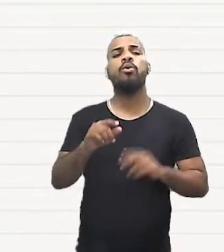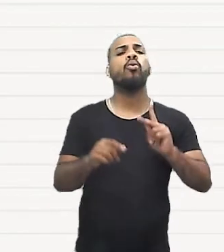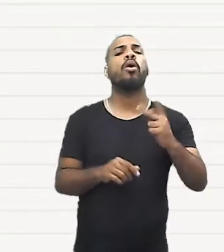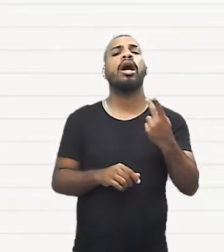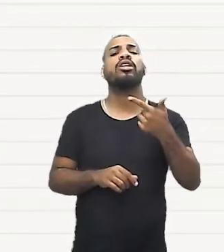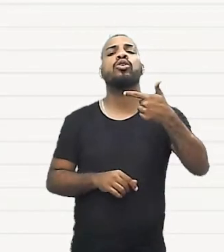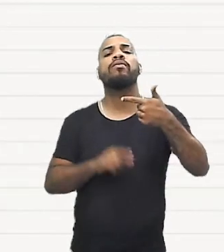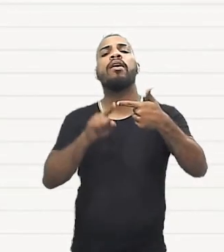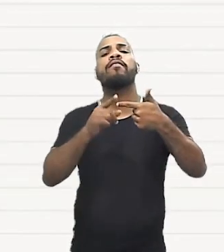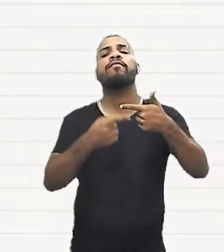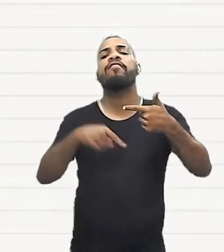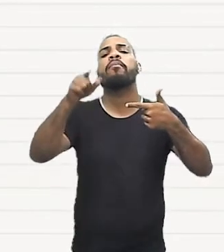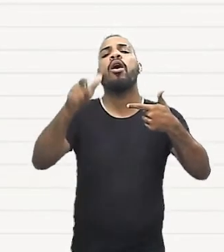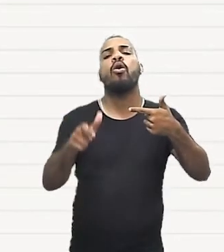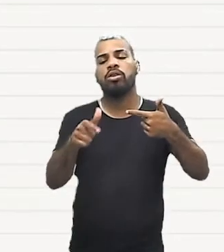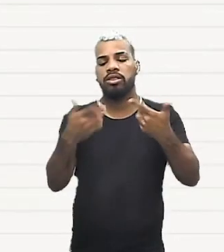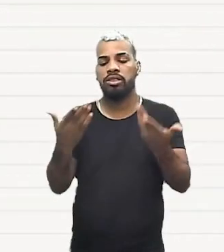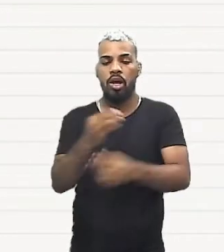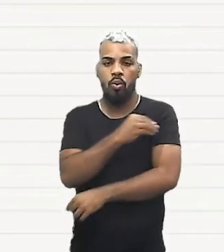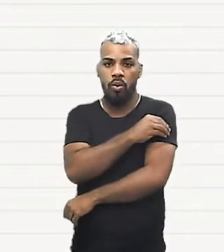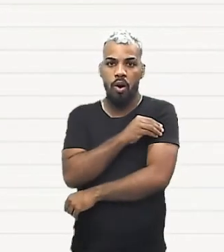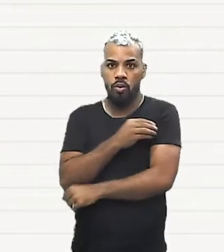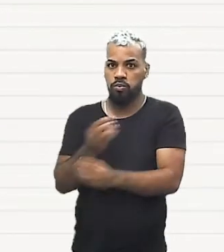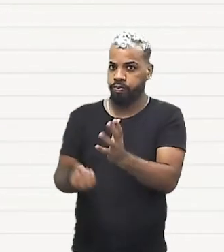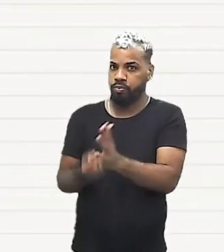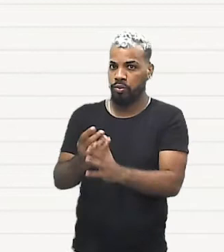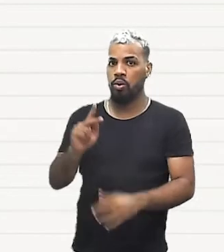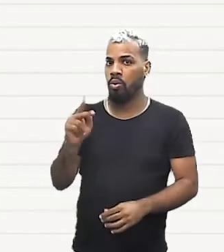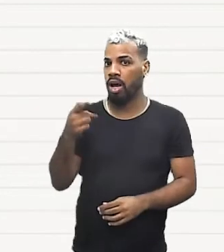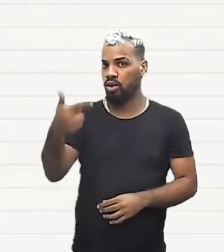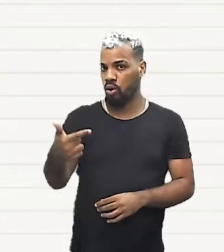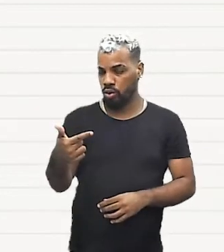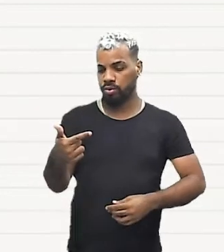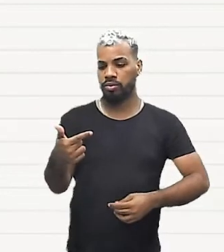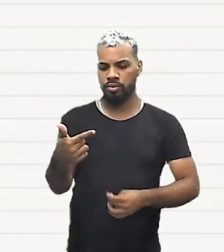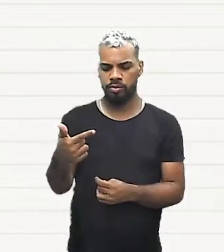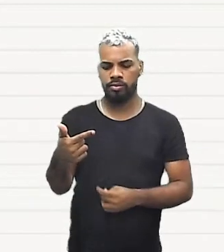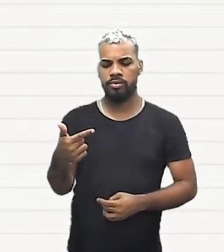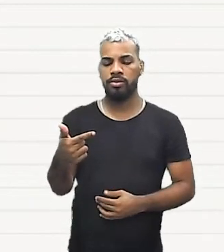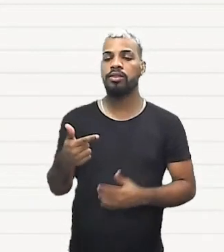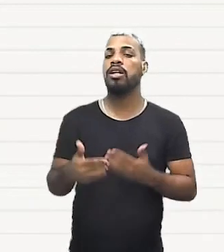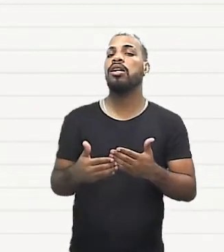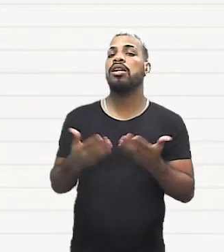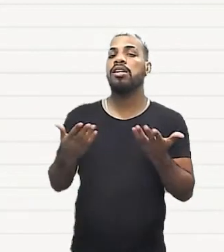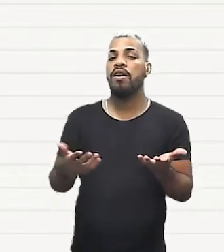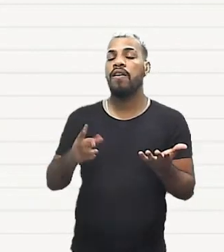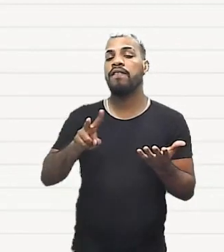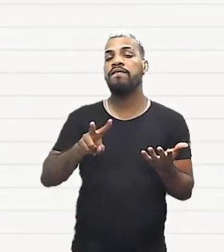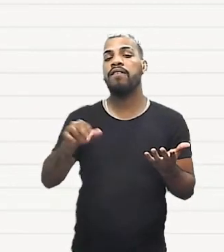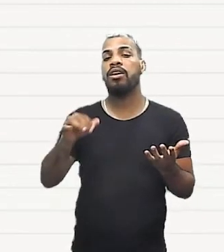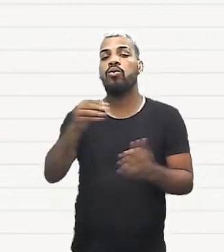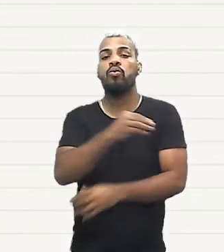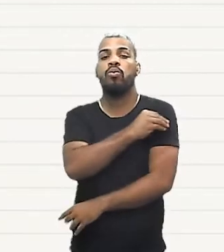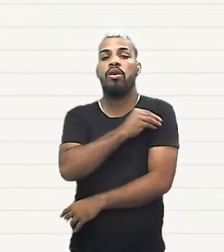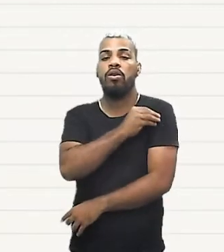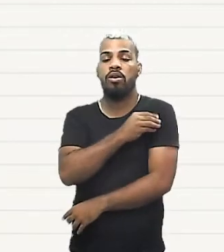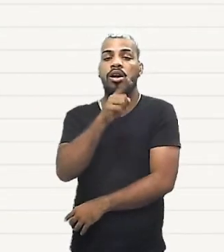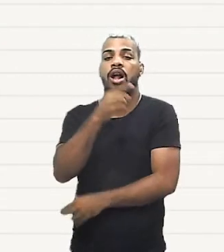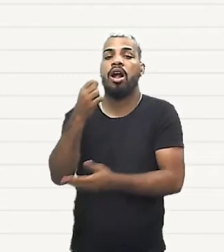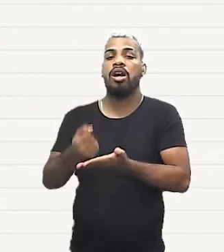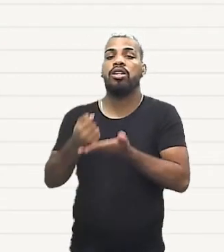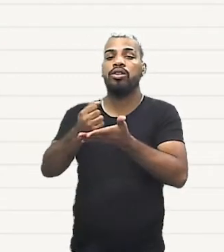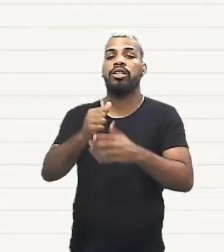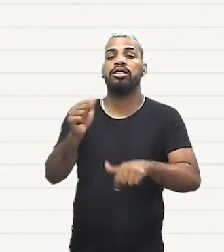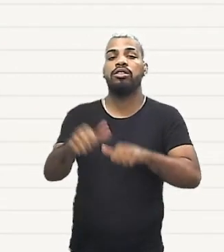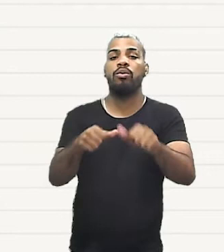composição do álcool O H2 que o nade tava agarrando ele vai ele vai para composição do álcool ele ajuda a transformar